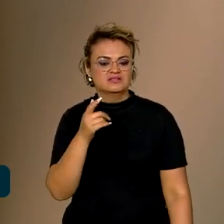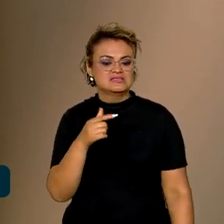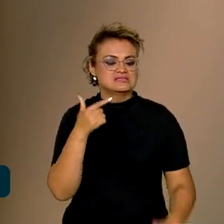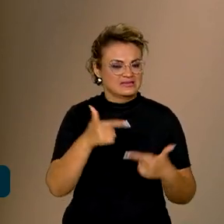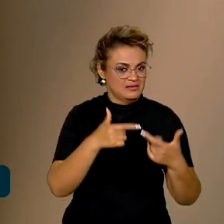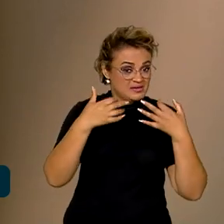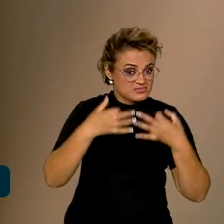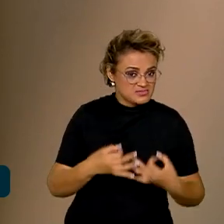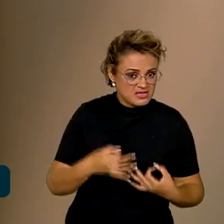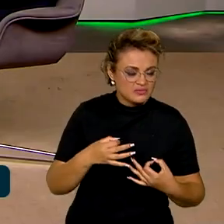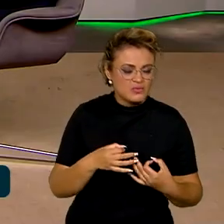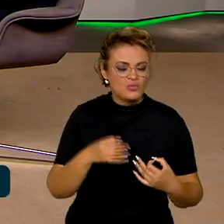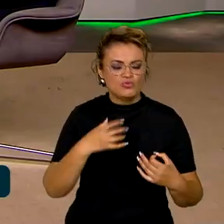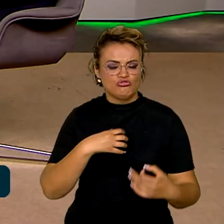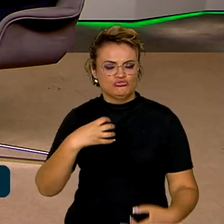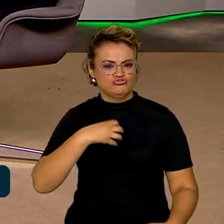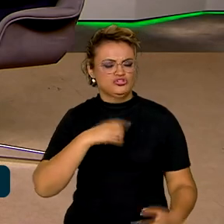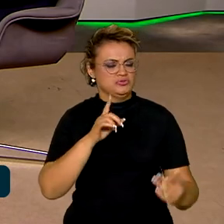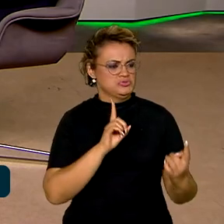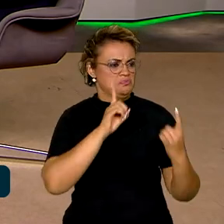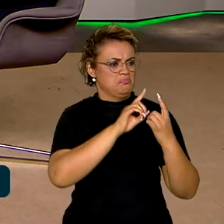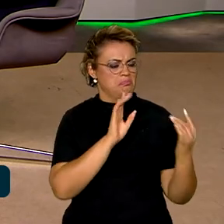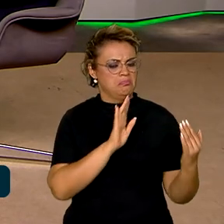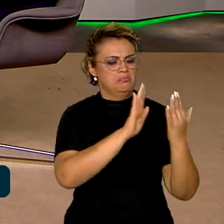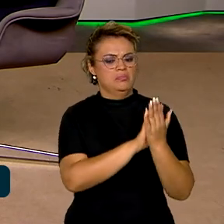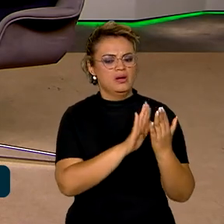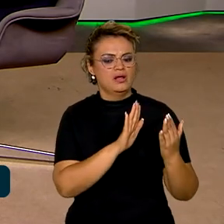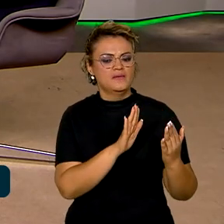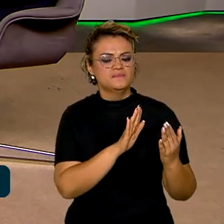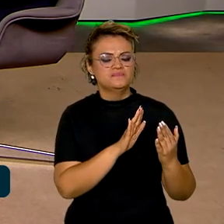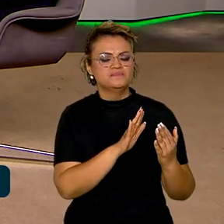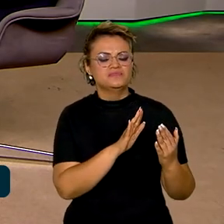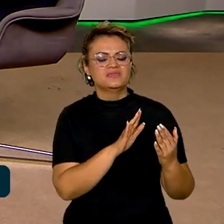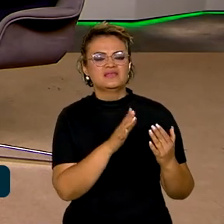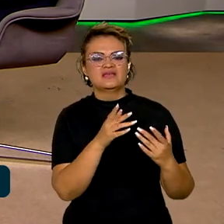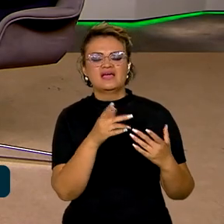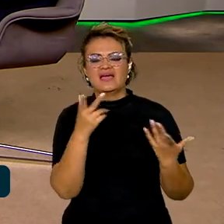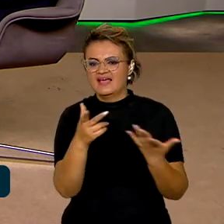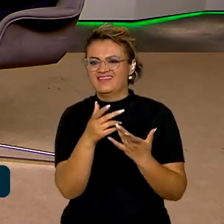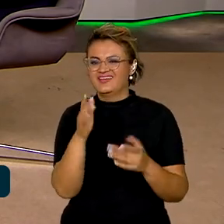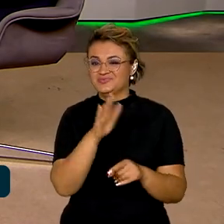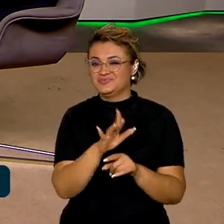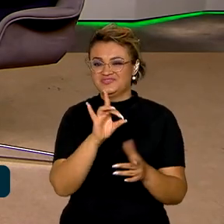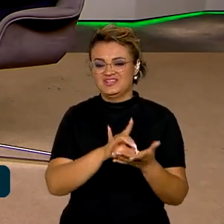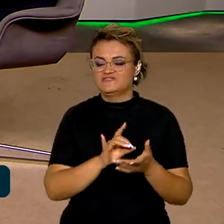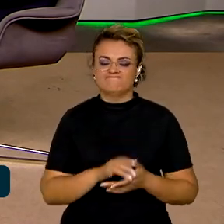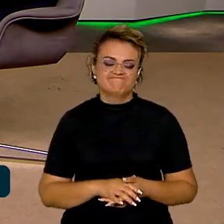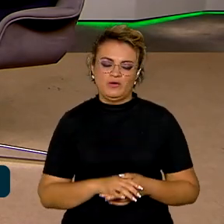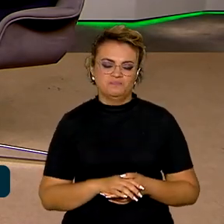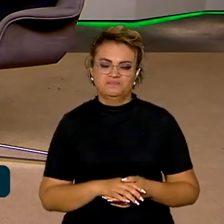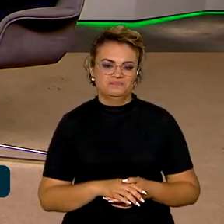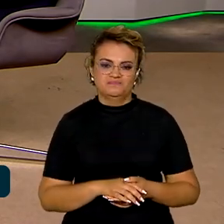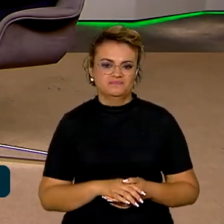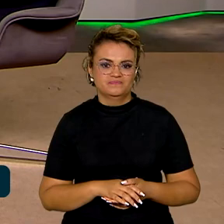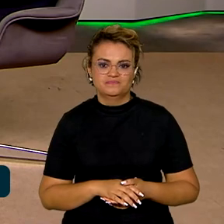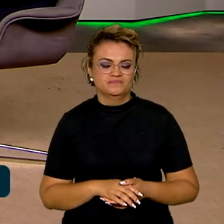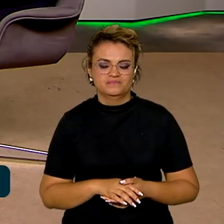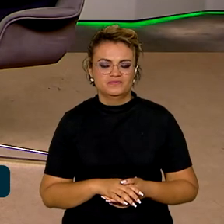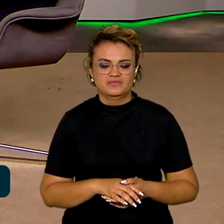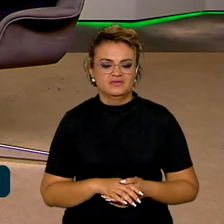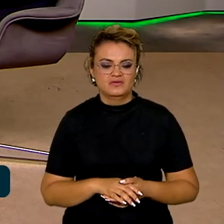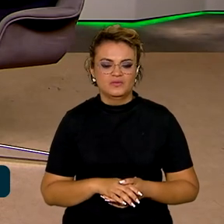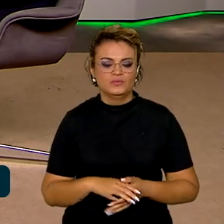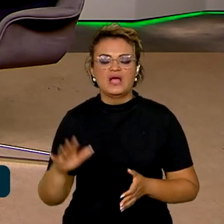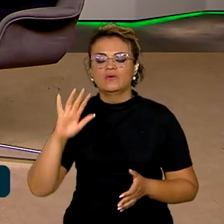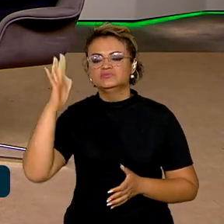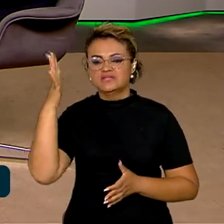gente, esse tipo de abordagem de rua, ela é muito pouco eficiente. Né? Os casos